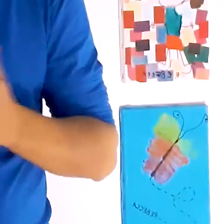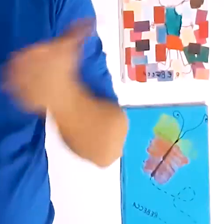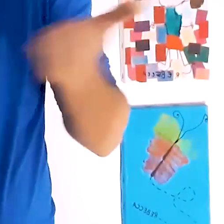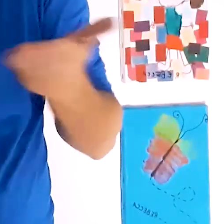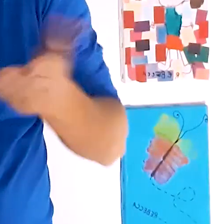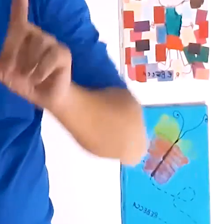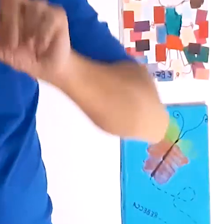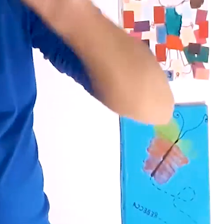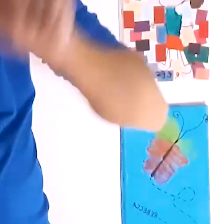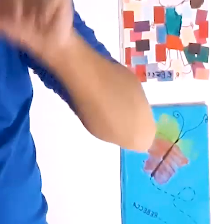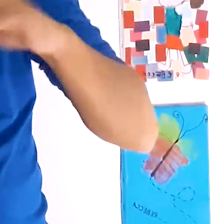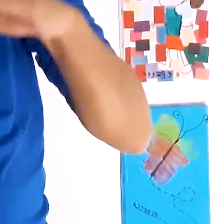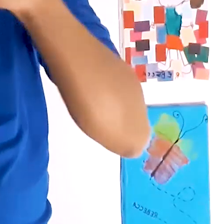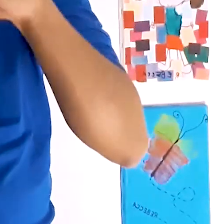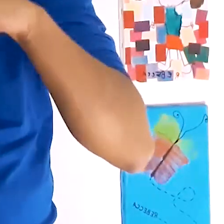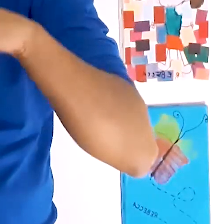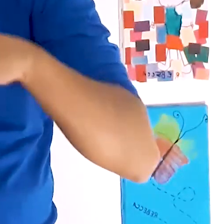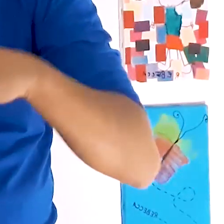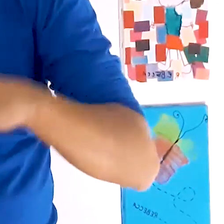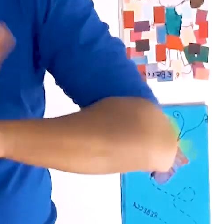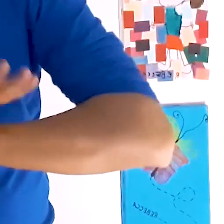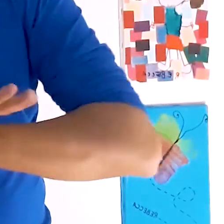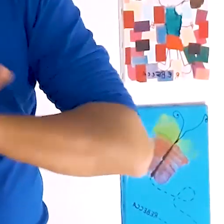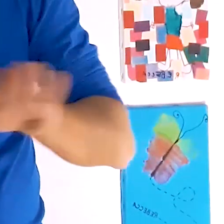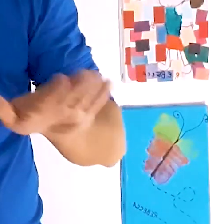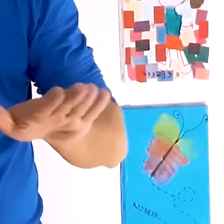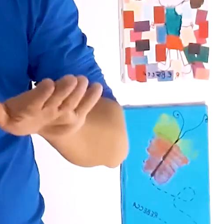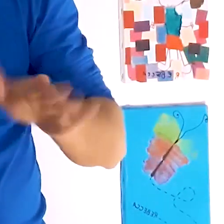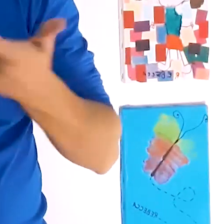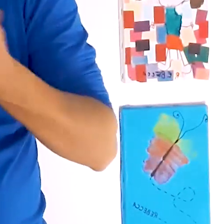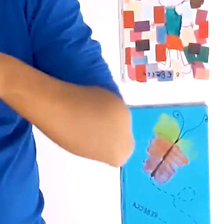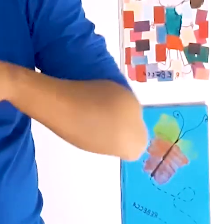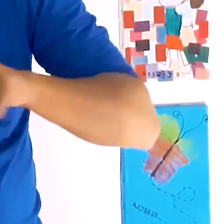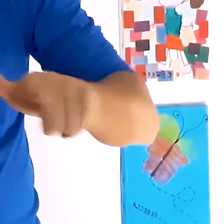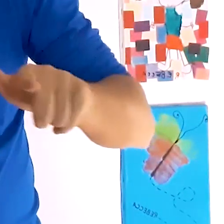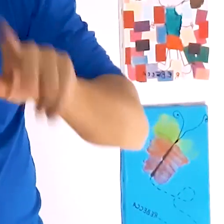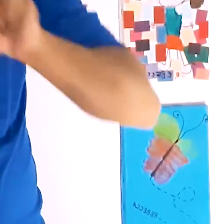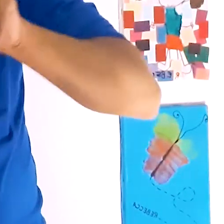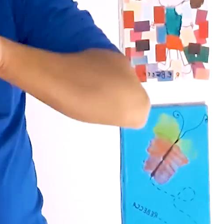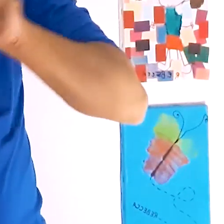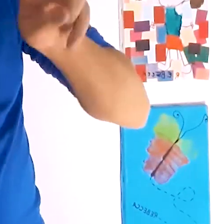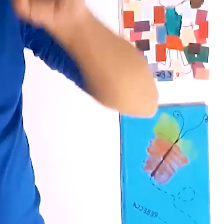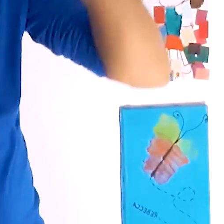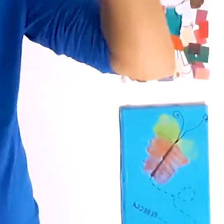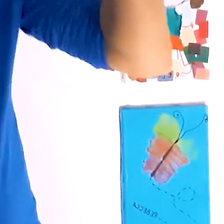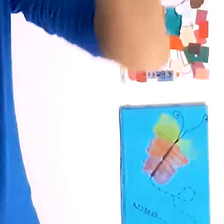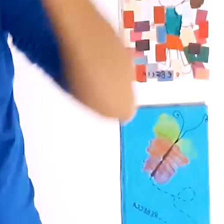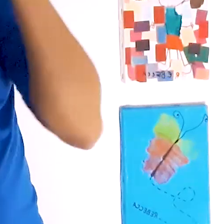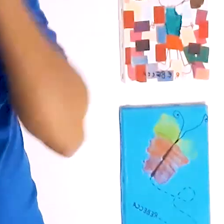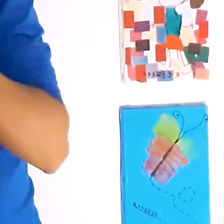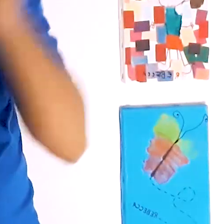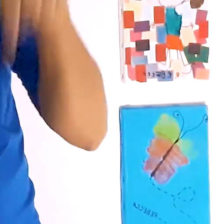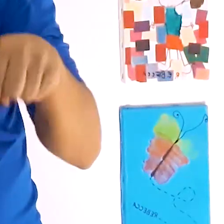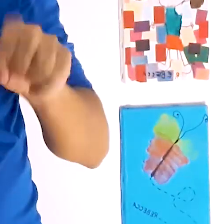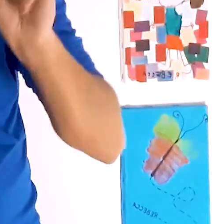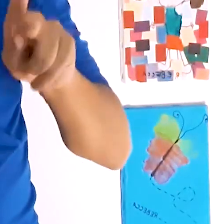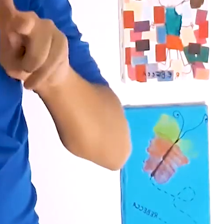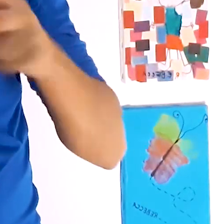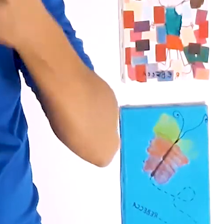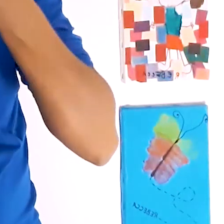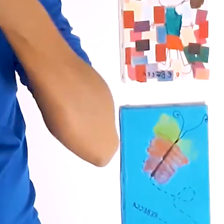Por hoje é só. Nosso programa acabou. Mas não tem problema. Semana que vem a gente se encontra aqui,